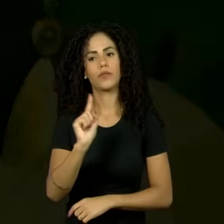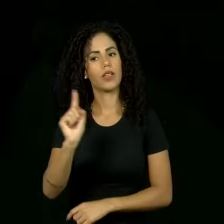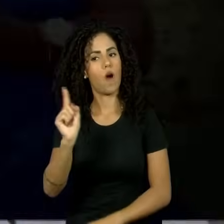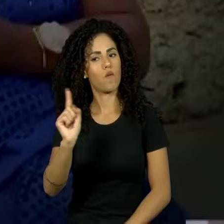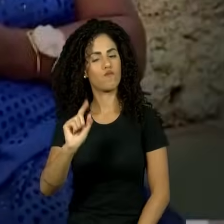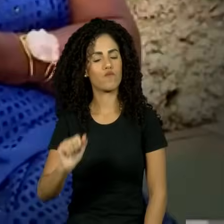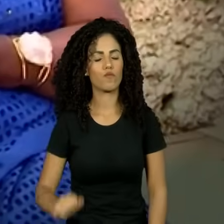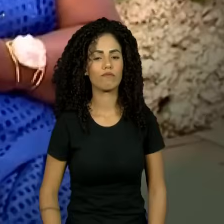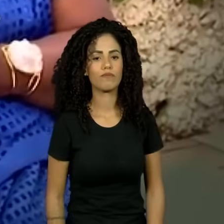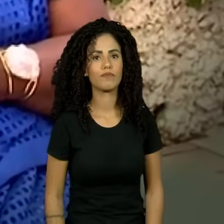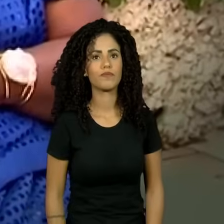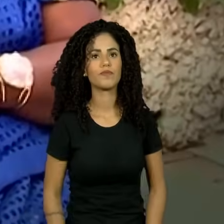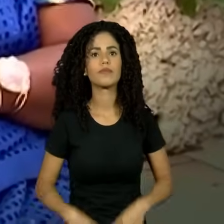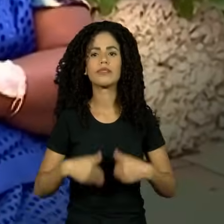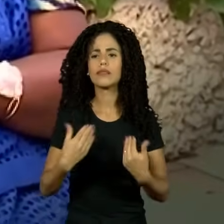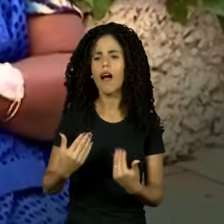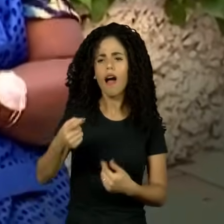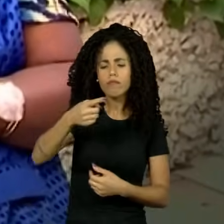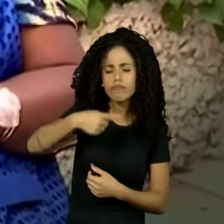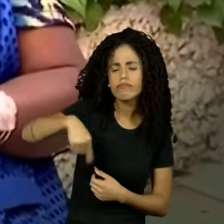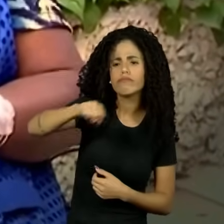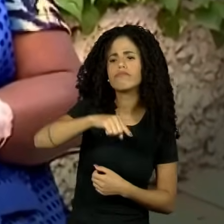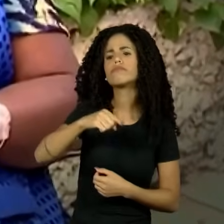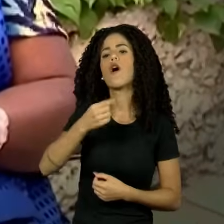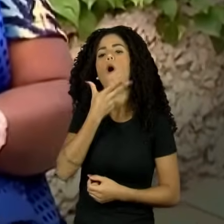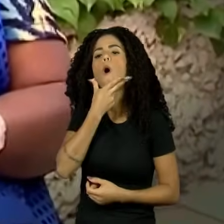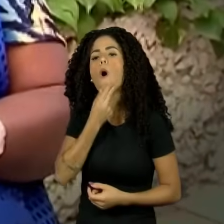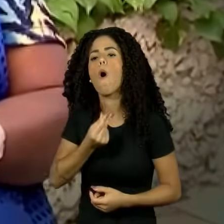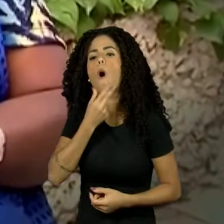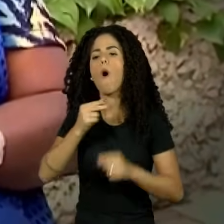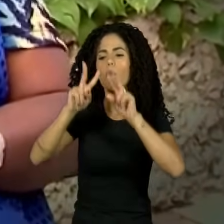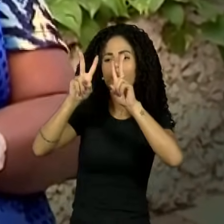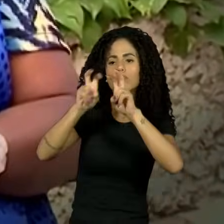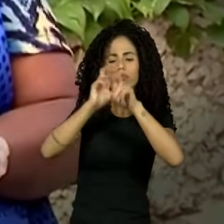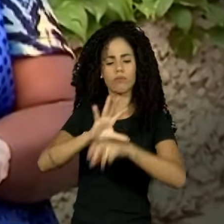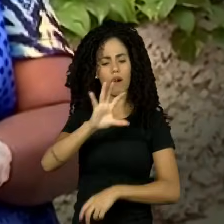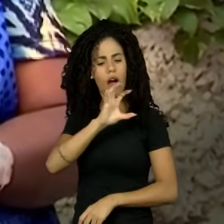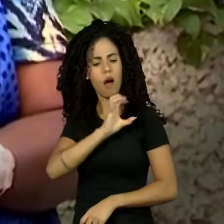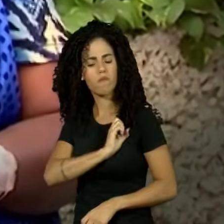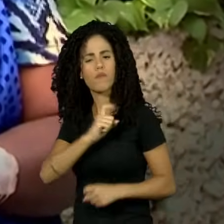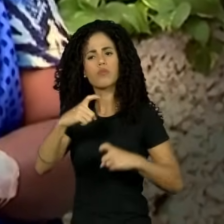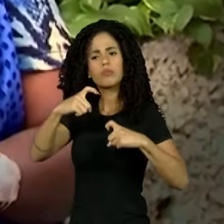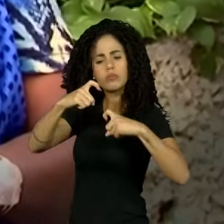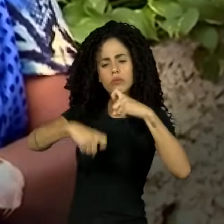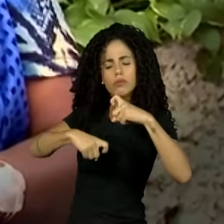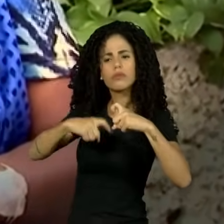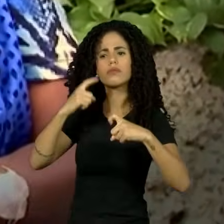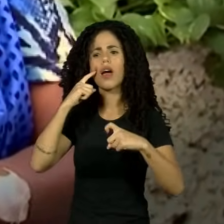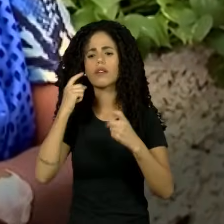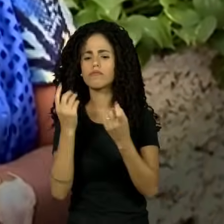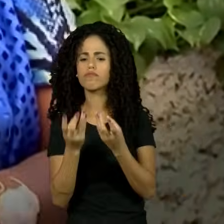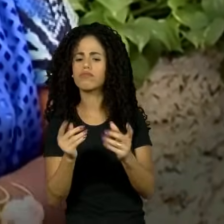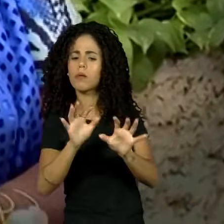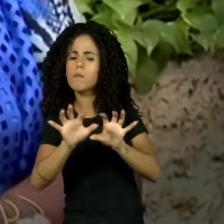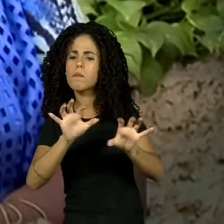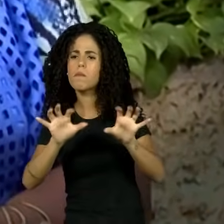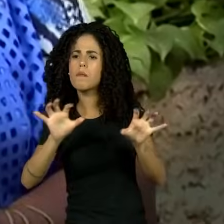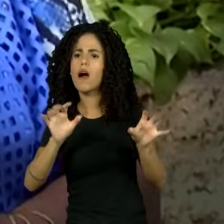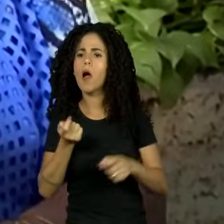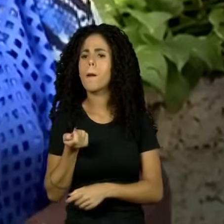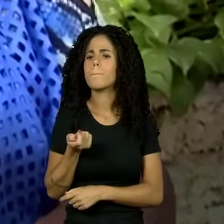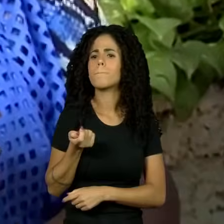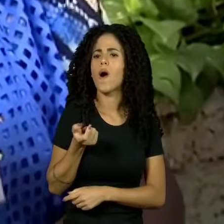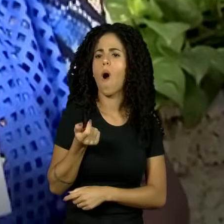rapidamente, né? Homens, dentre outros assuntos como amor e sexo, provocavam pouca fala em